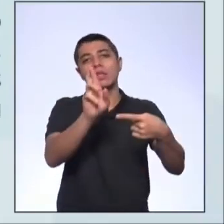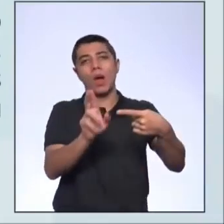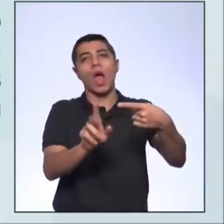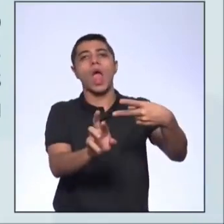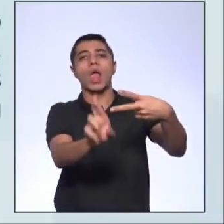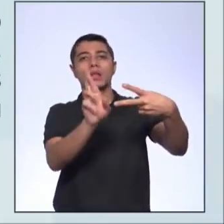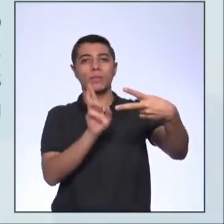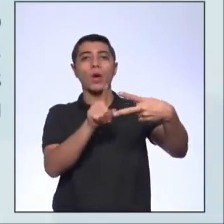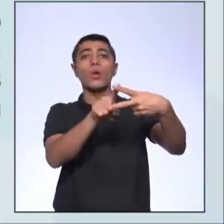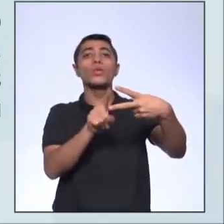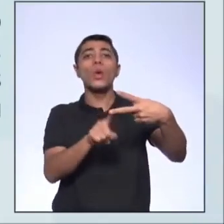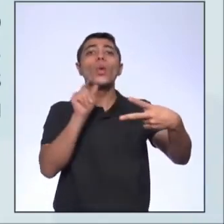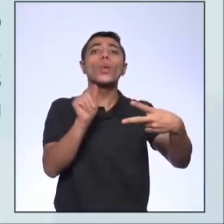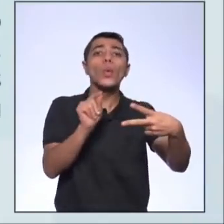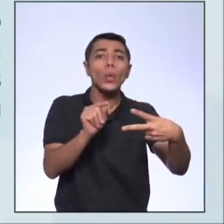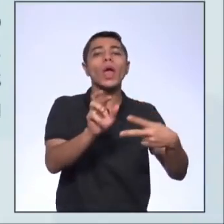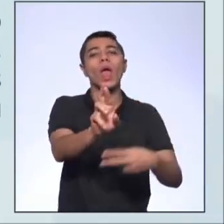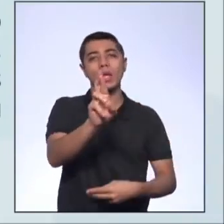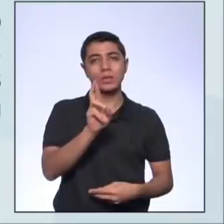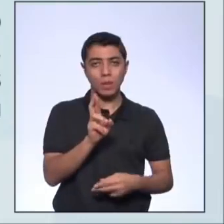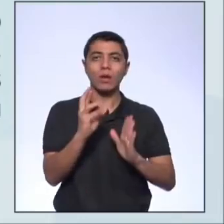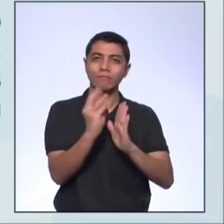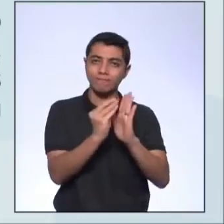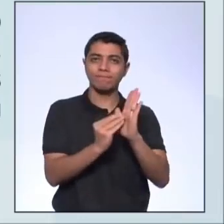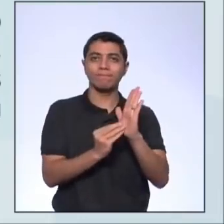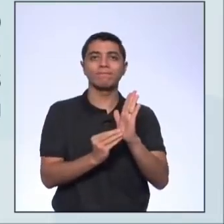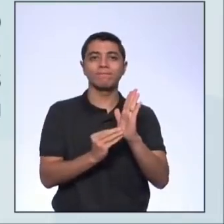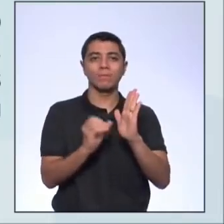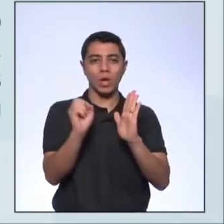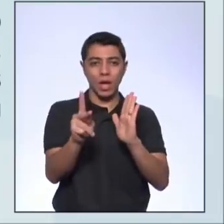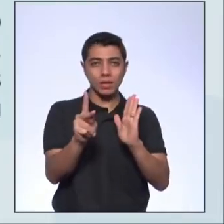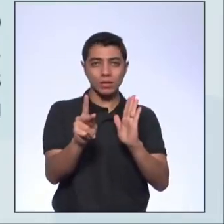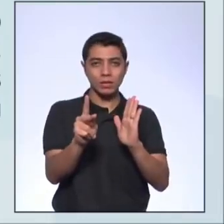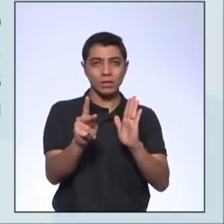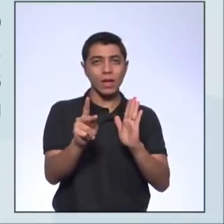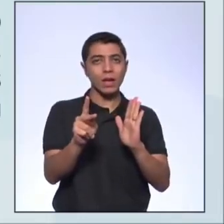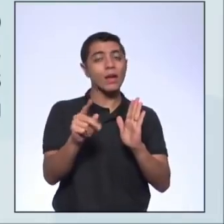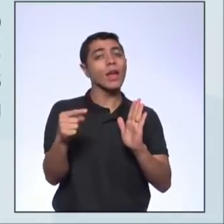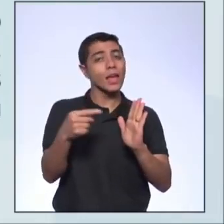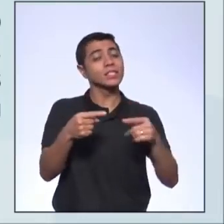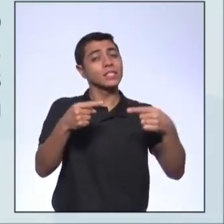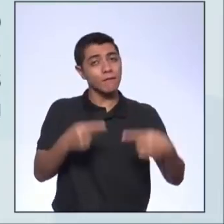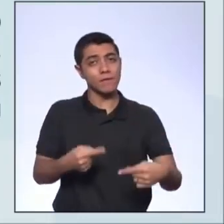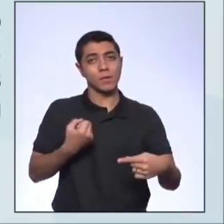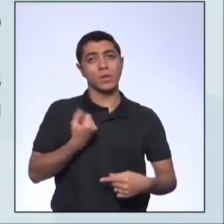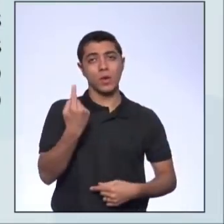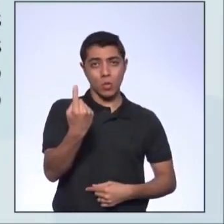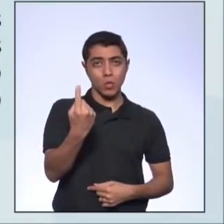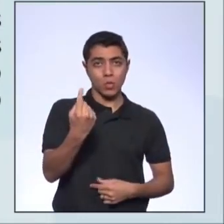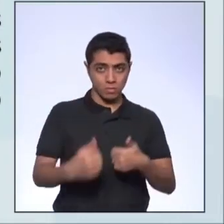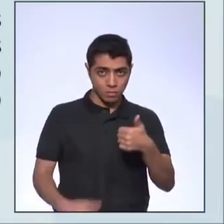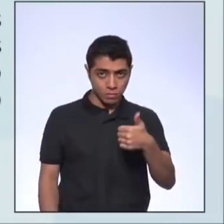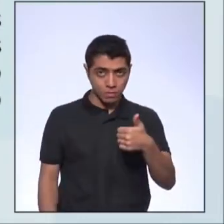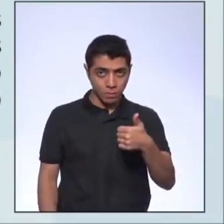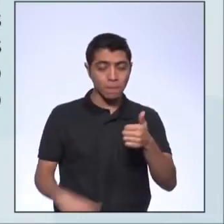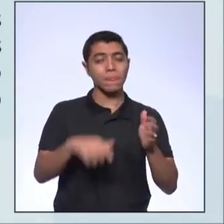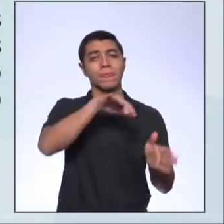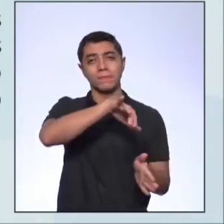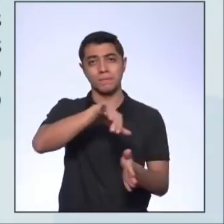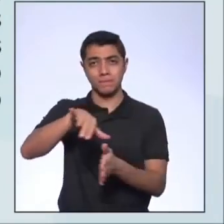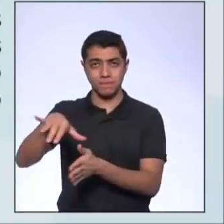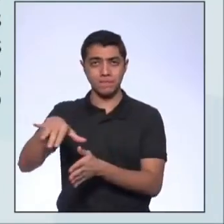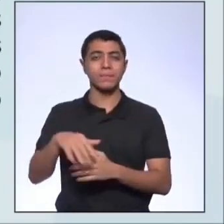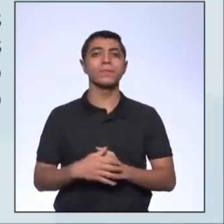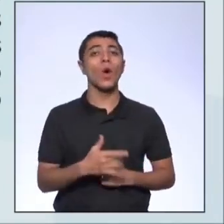linguagens, certo? Esse é o tema, né, ou a forma de resolução aí do desafio de número 1. Vamos ao desafio de número